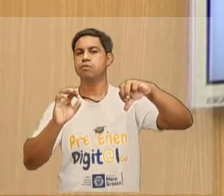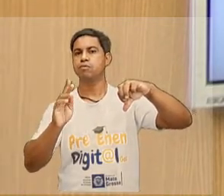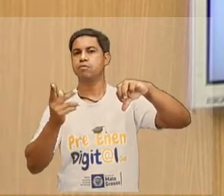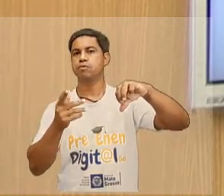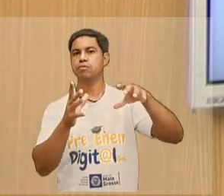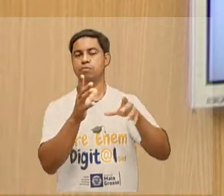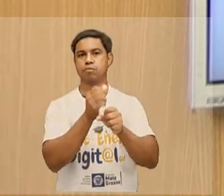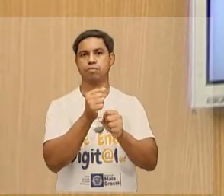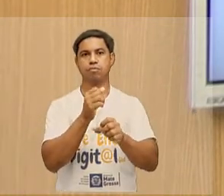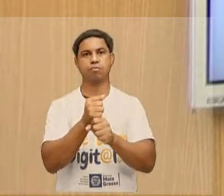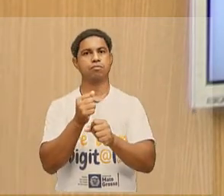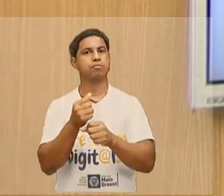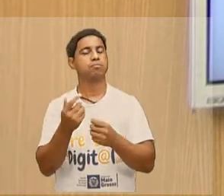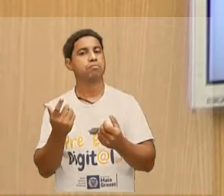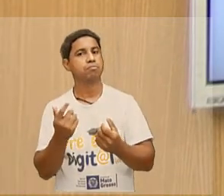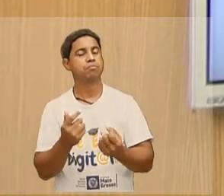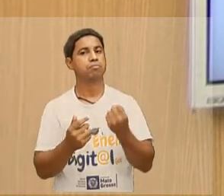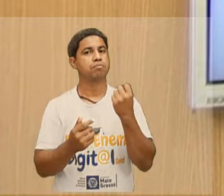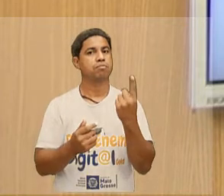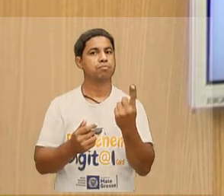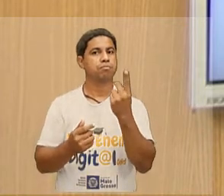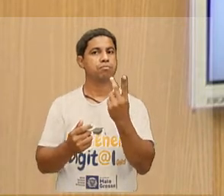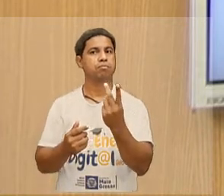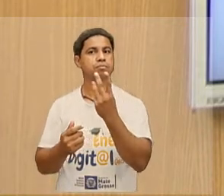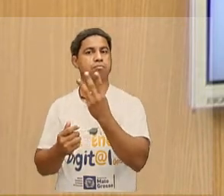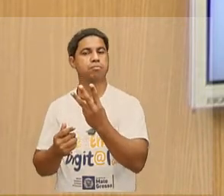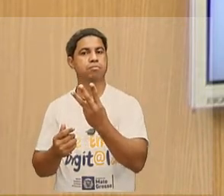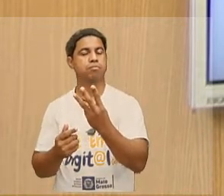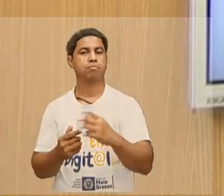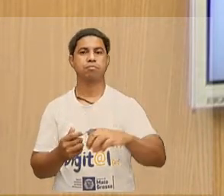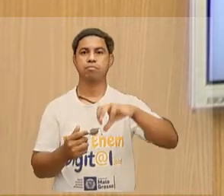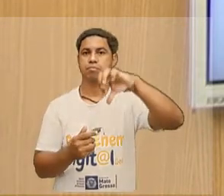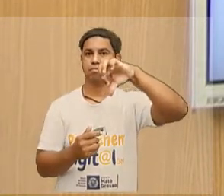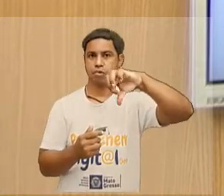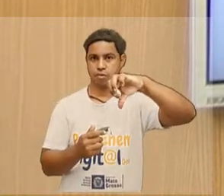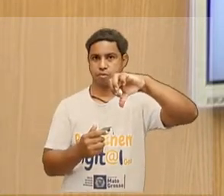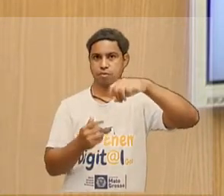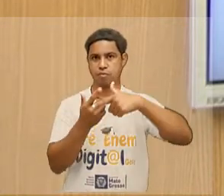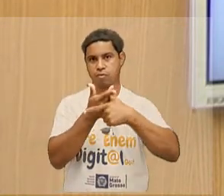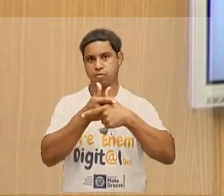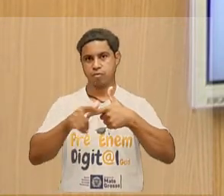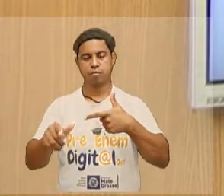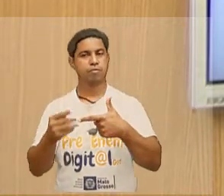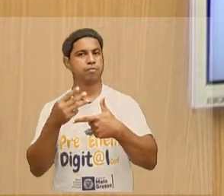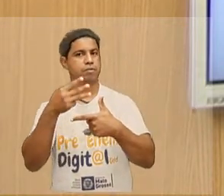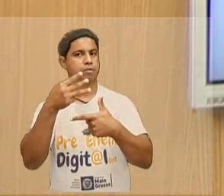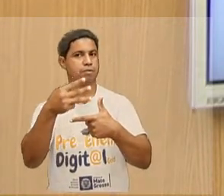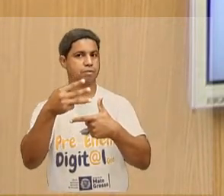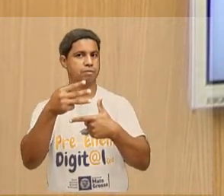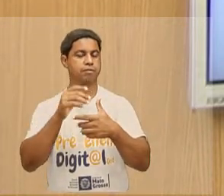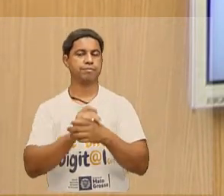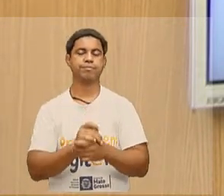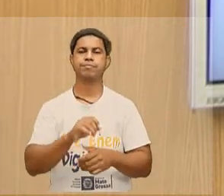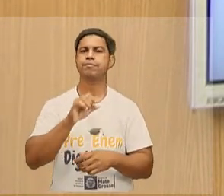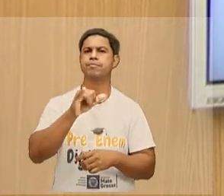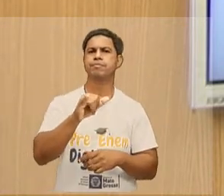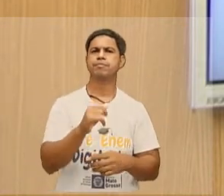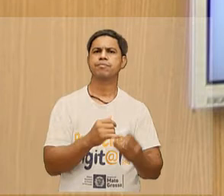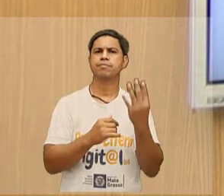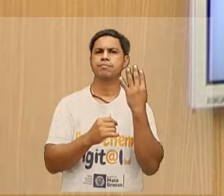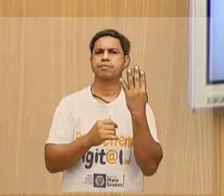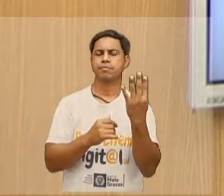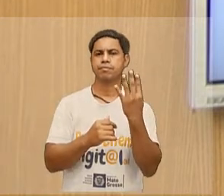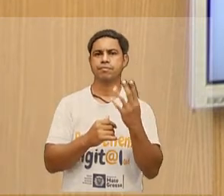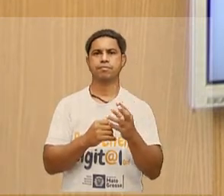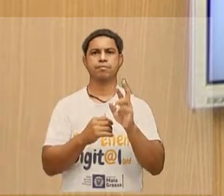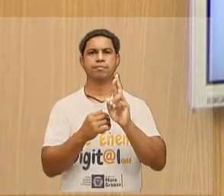tem? Inglês. 1, 2, 3. 9 dividido por 3. E se fosse 4 de BN? R1, R2, R3,